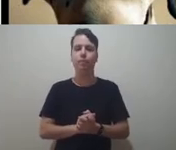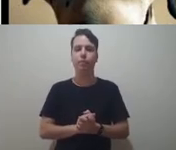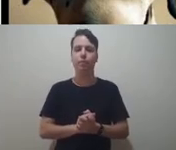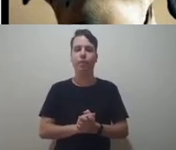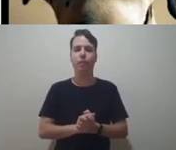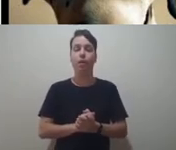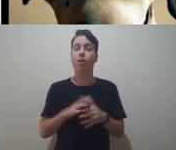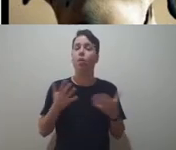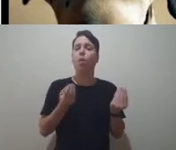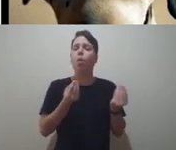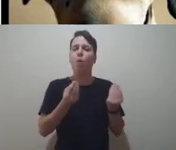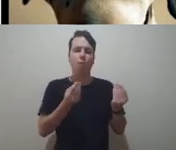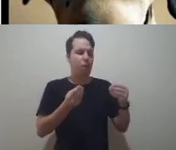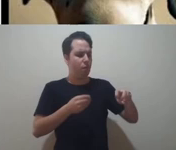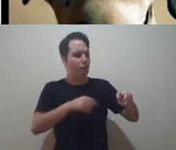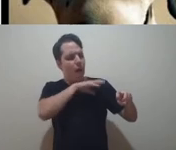Como